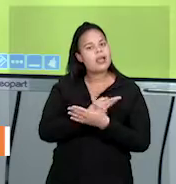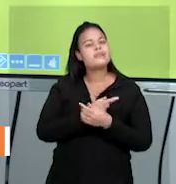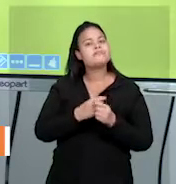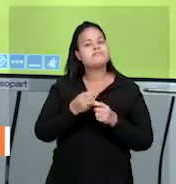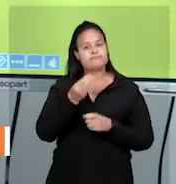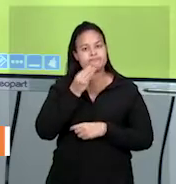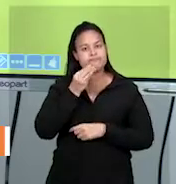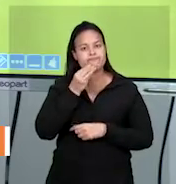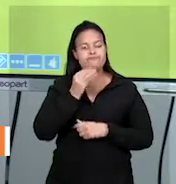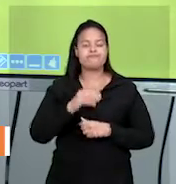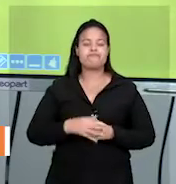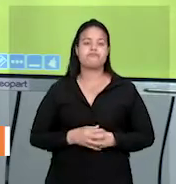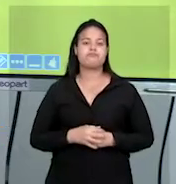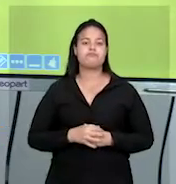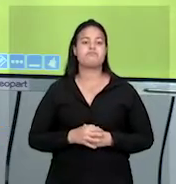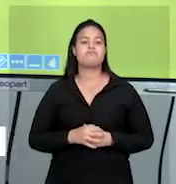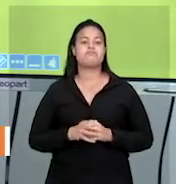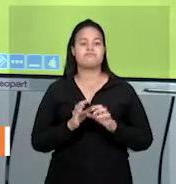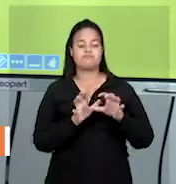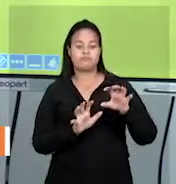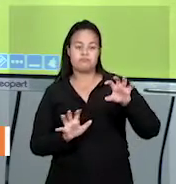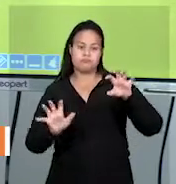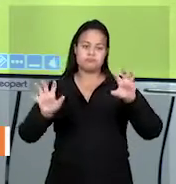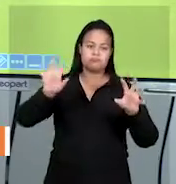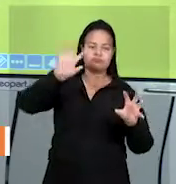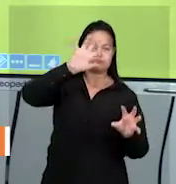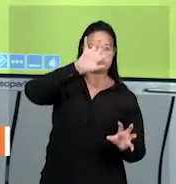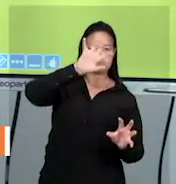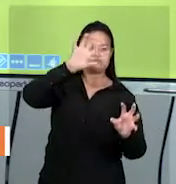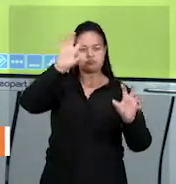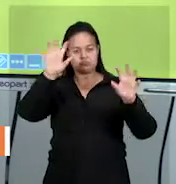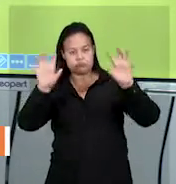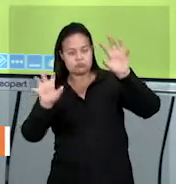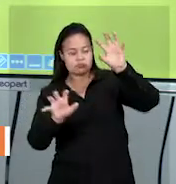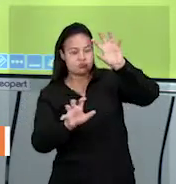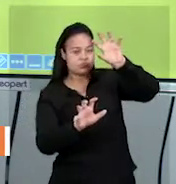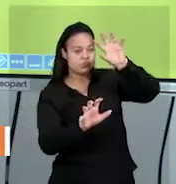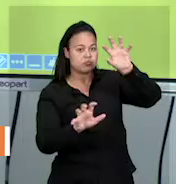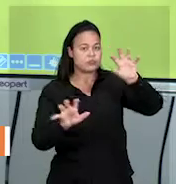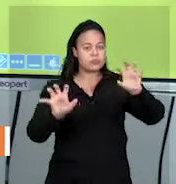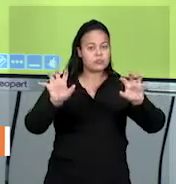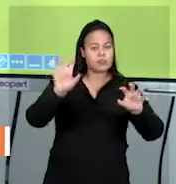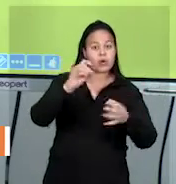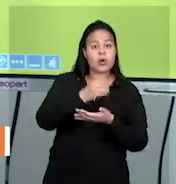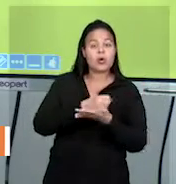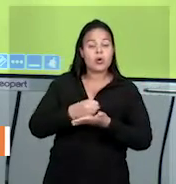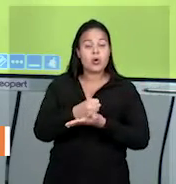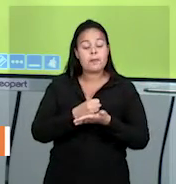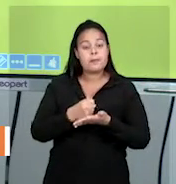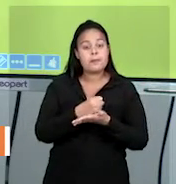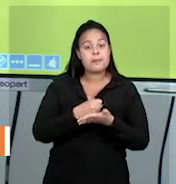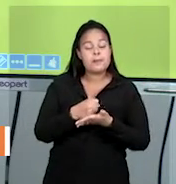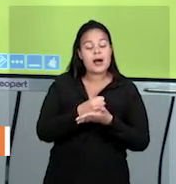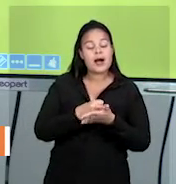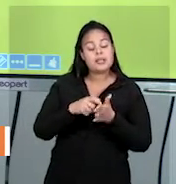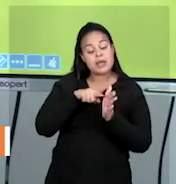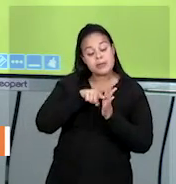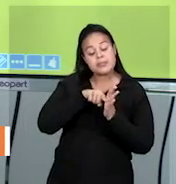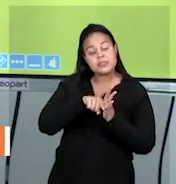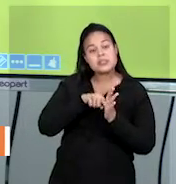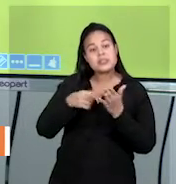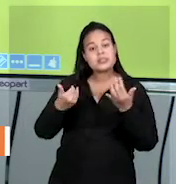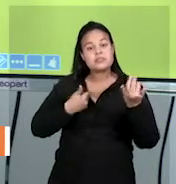Ele vai distorcer a área de um território de acordo com aquela informação que está